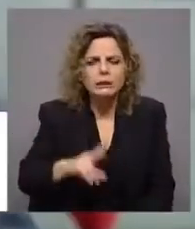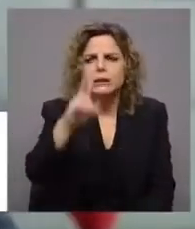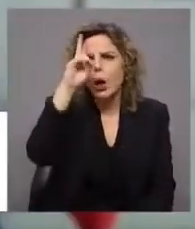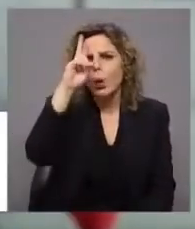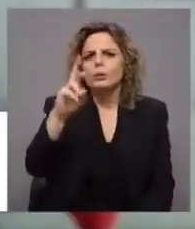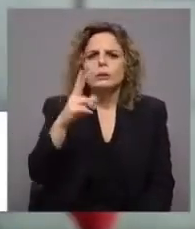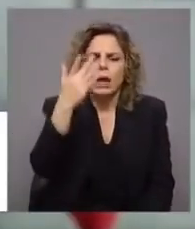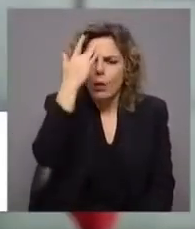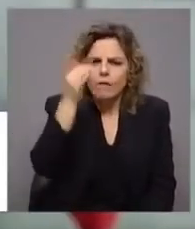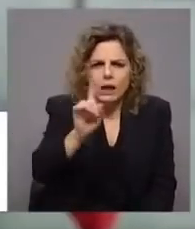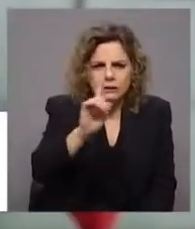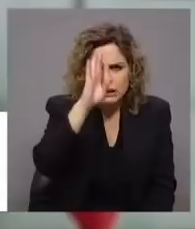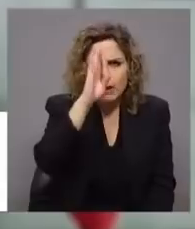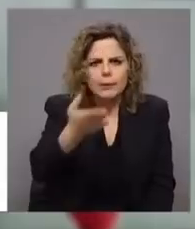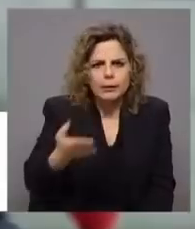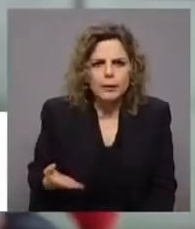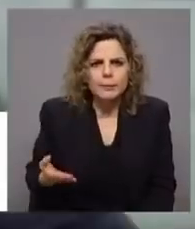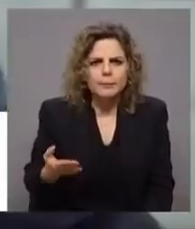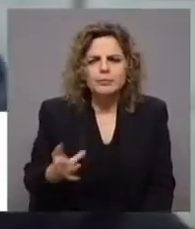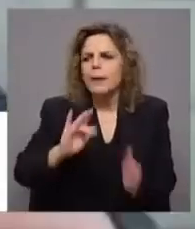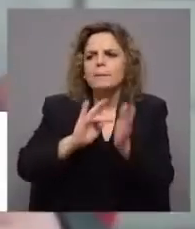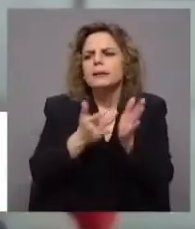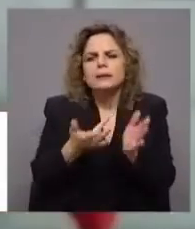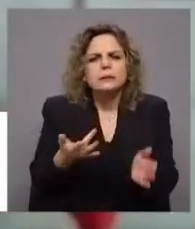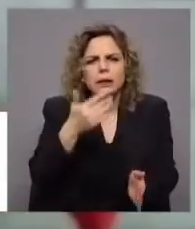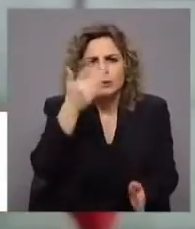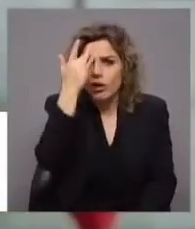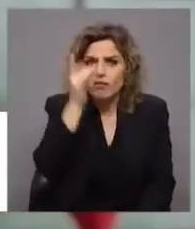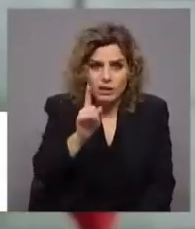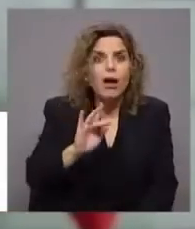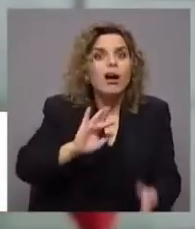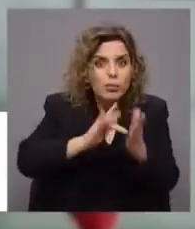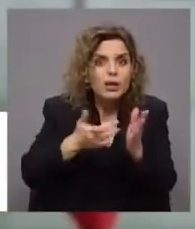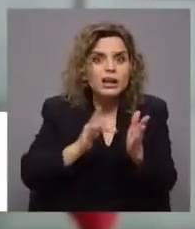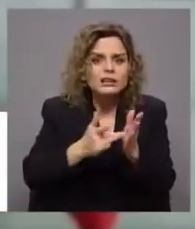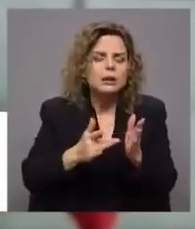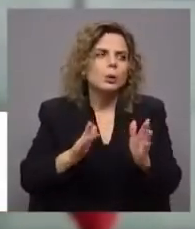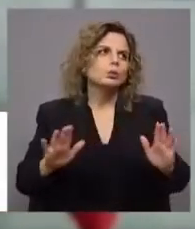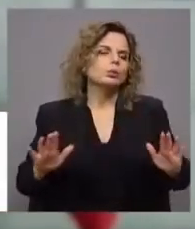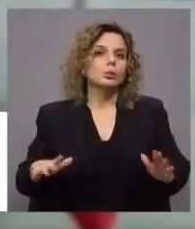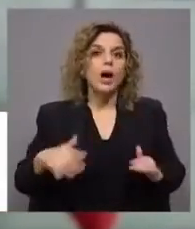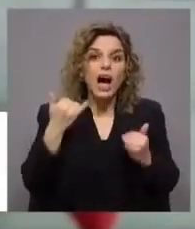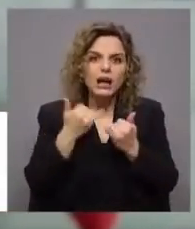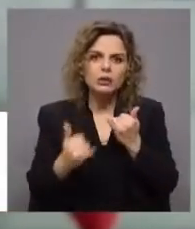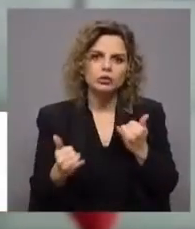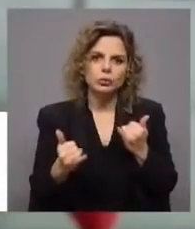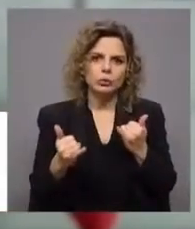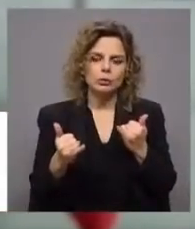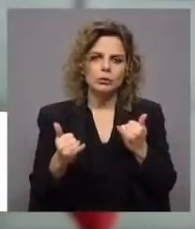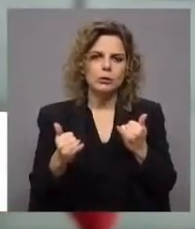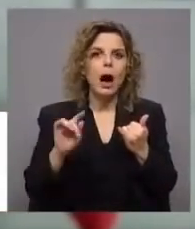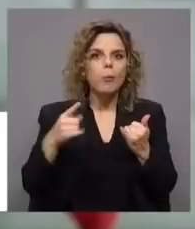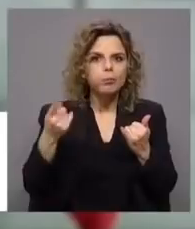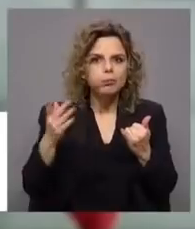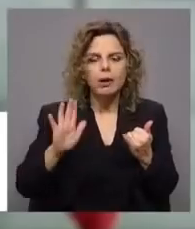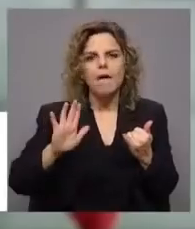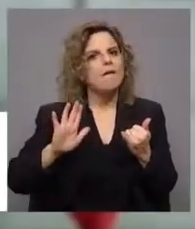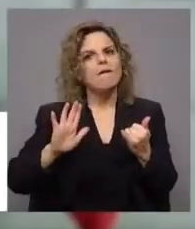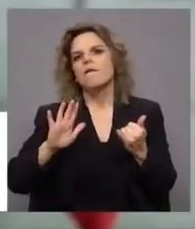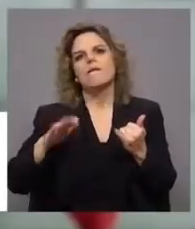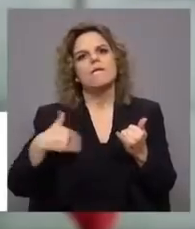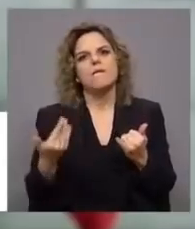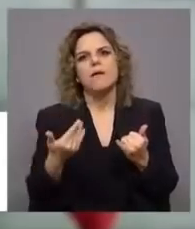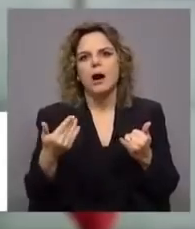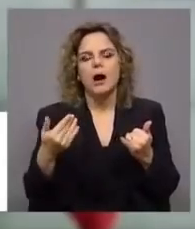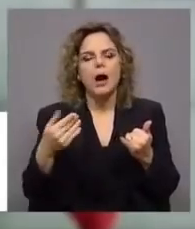Rússia, sabe, não está fácil no Brasil. O Brasil, então, o Brasil corre o risco de se transformar no epicentro da